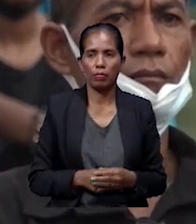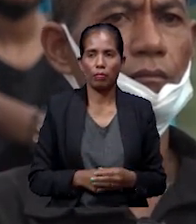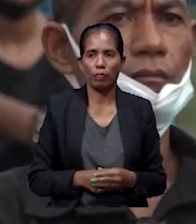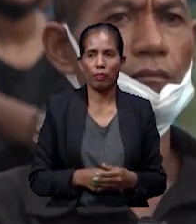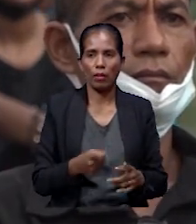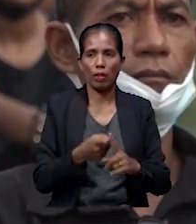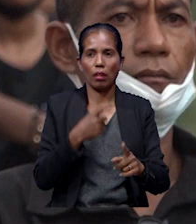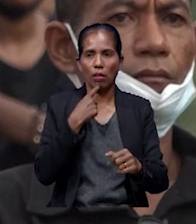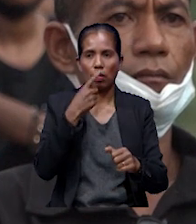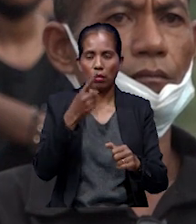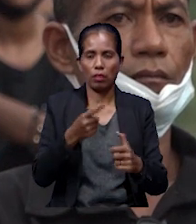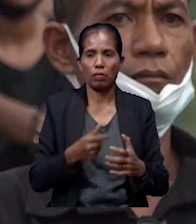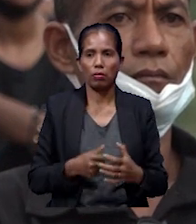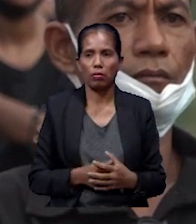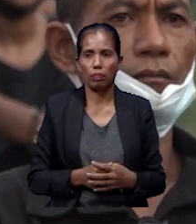Considera,